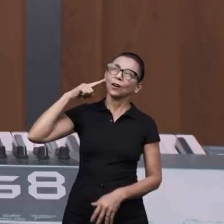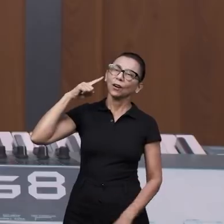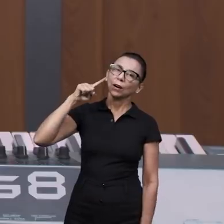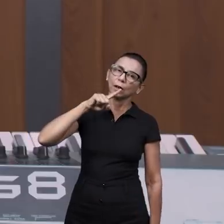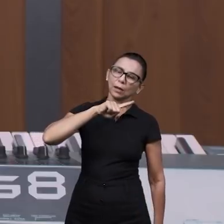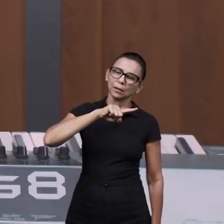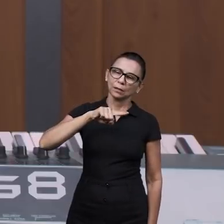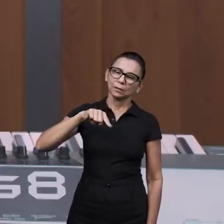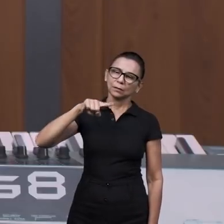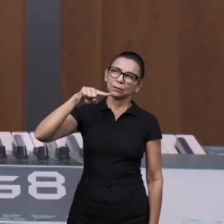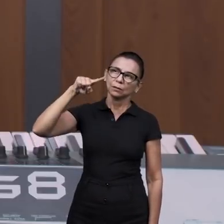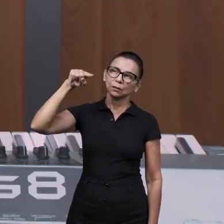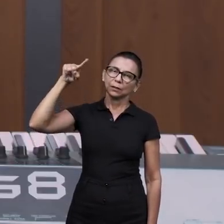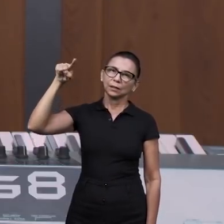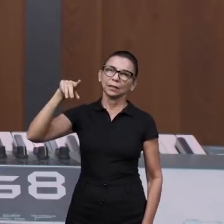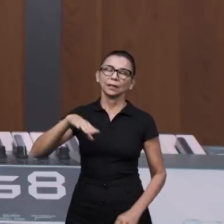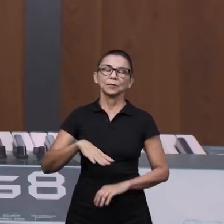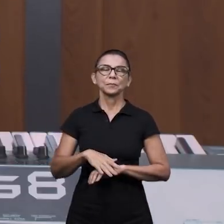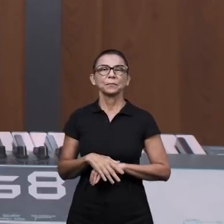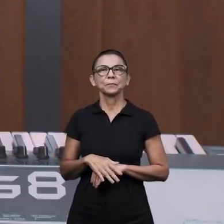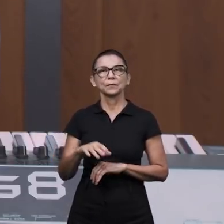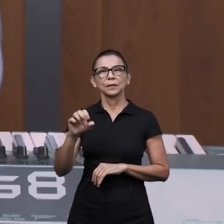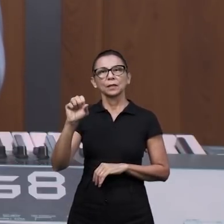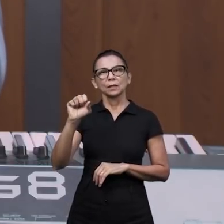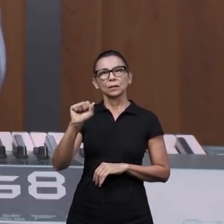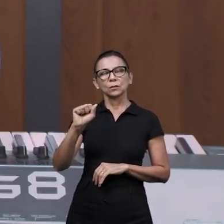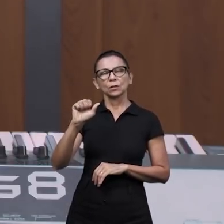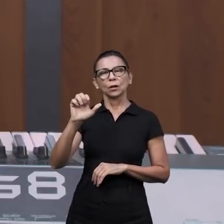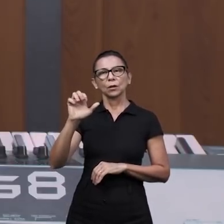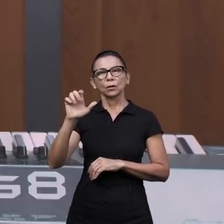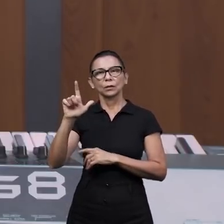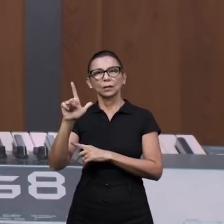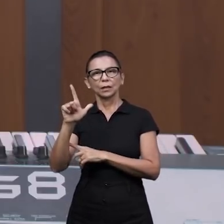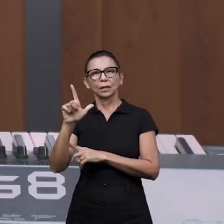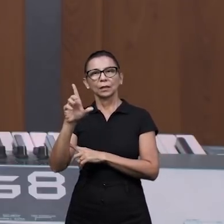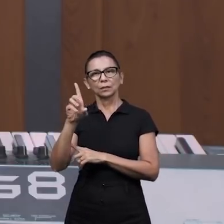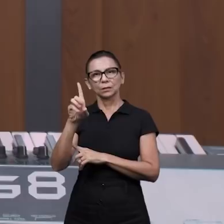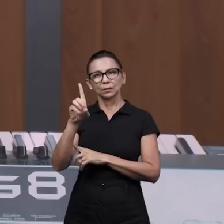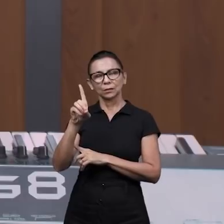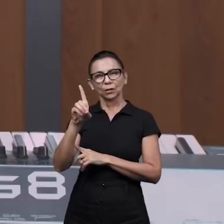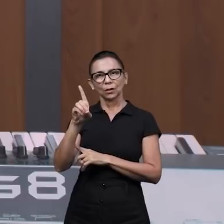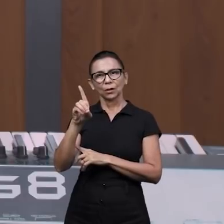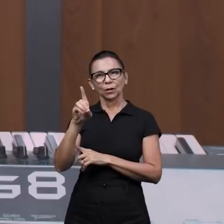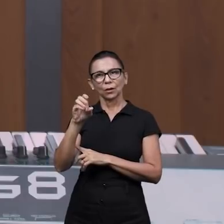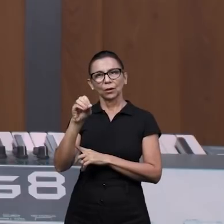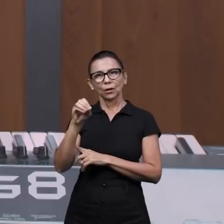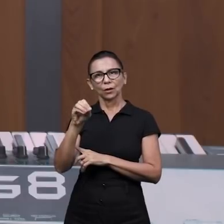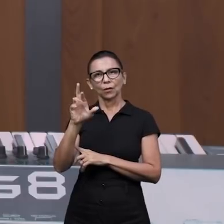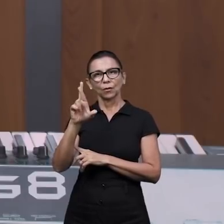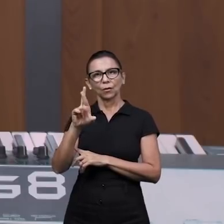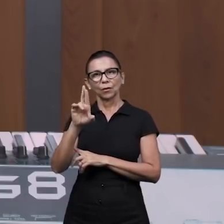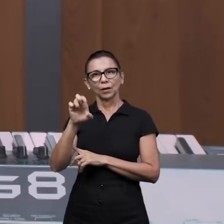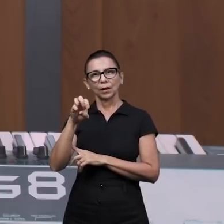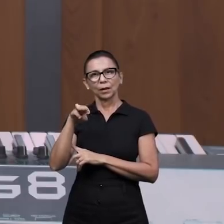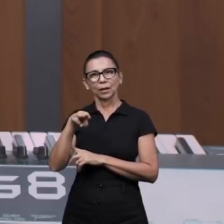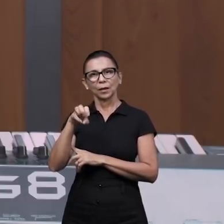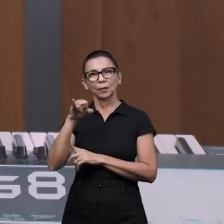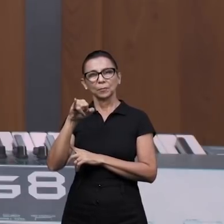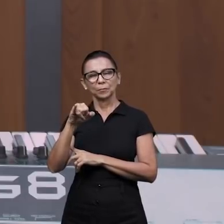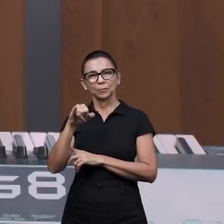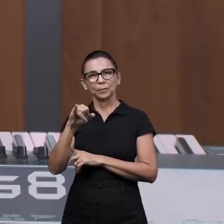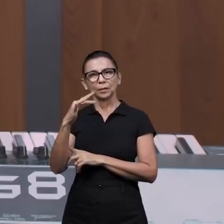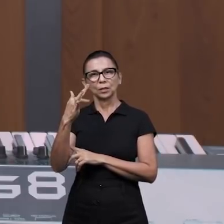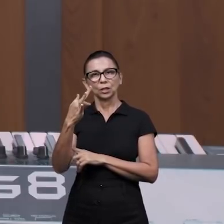nota Sol, Lá, Si, Dó, Ré, Mi, Fá sustenido e o Sol. Lembrando que o Fá sustenido